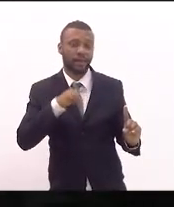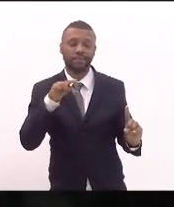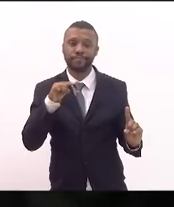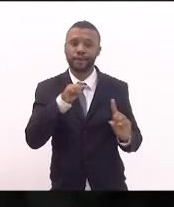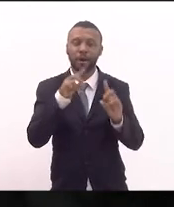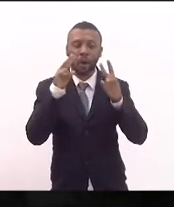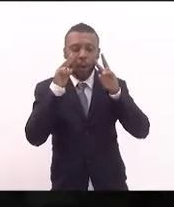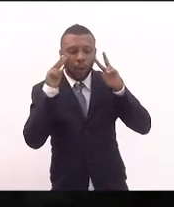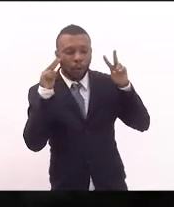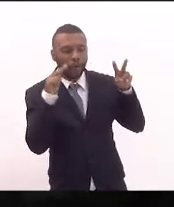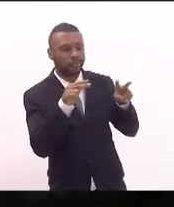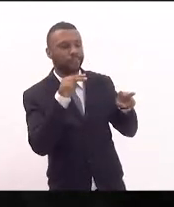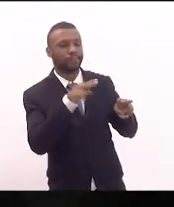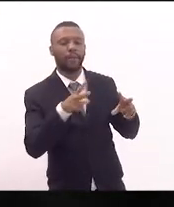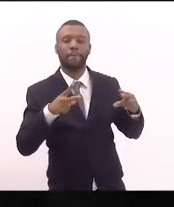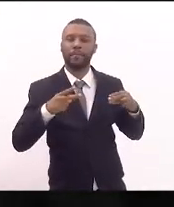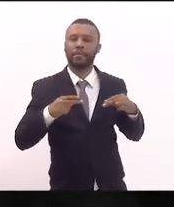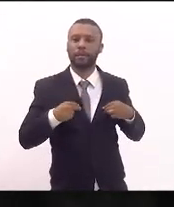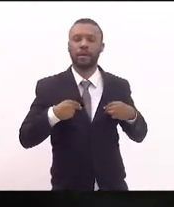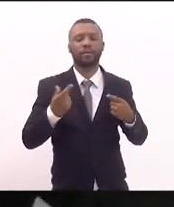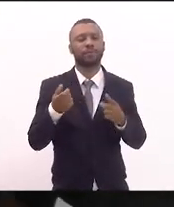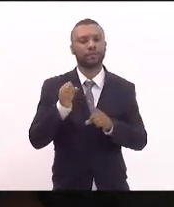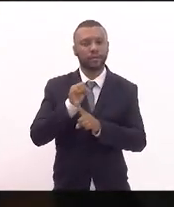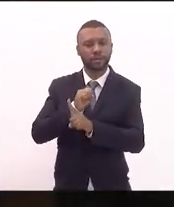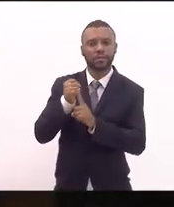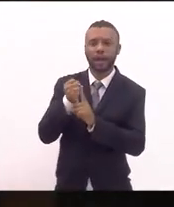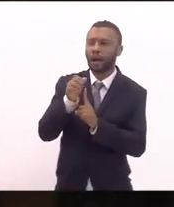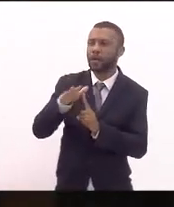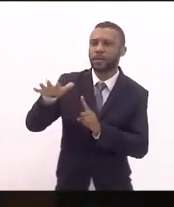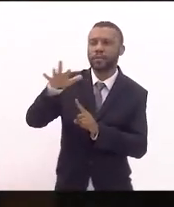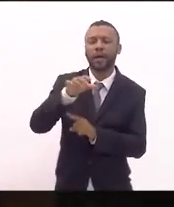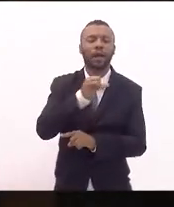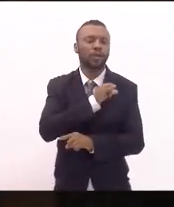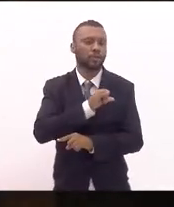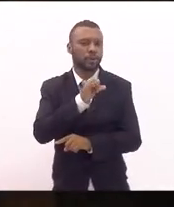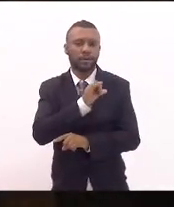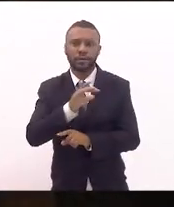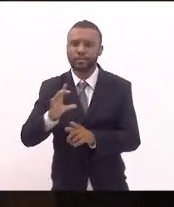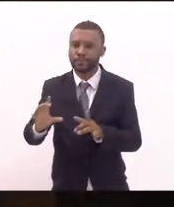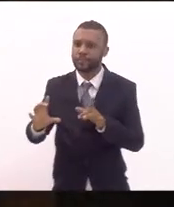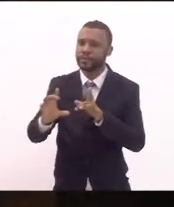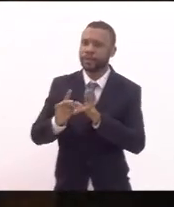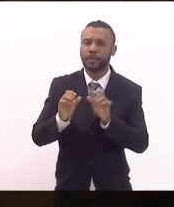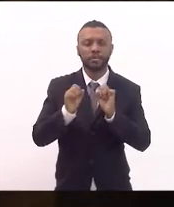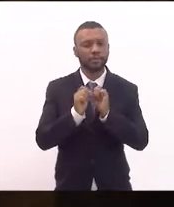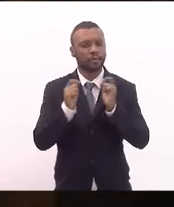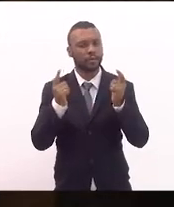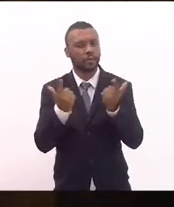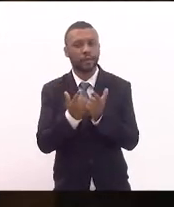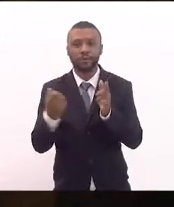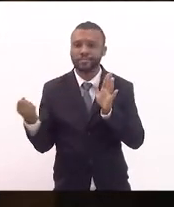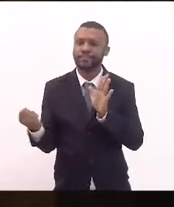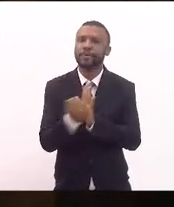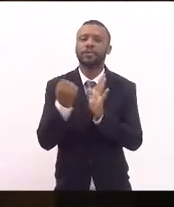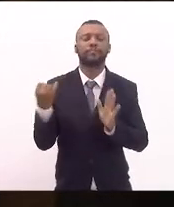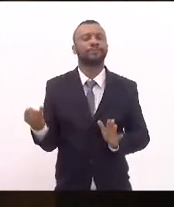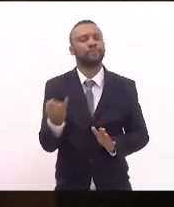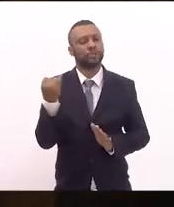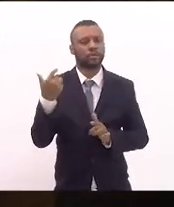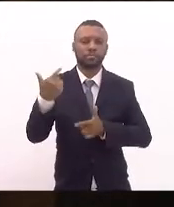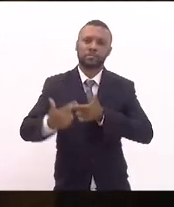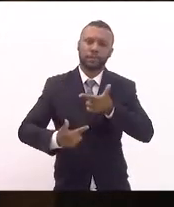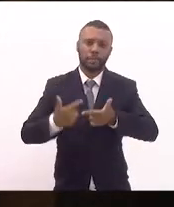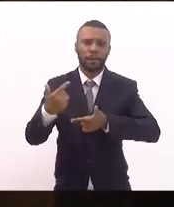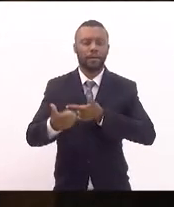merecido reconhecimento da sociedade fluminense, por intermédio dessa casa, do relevante trabalho que ela